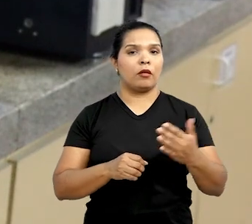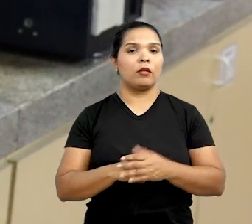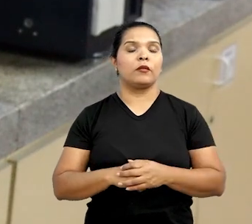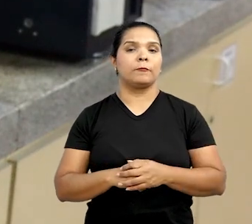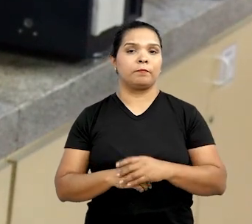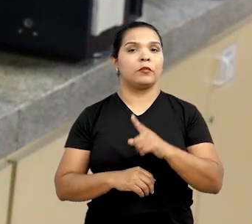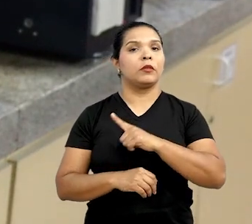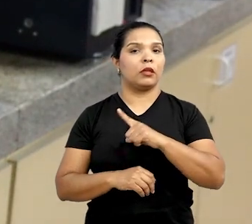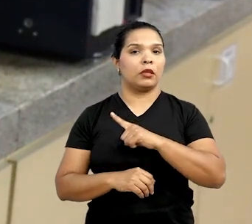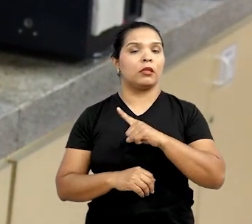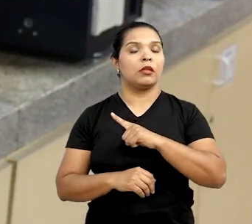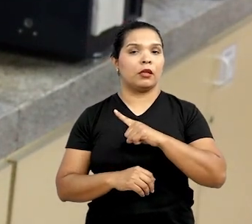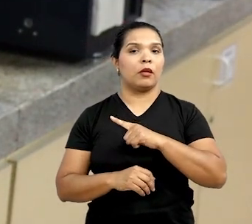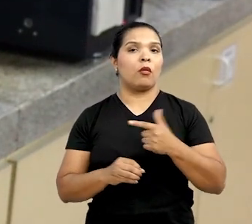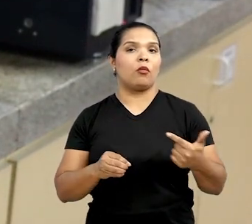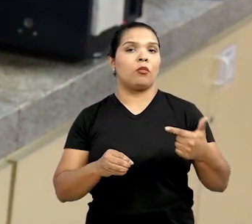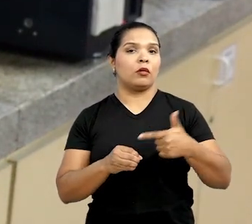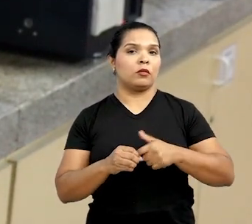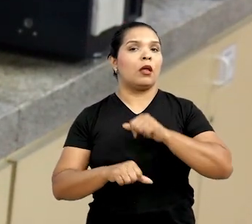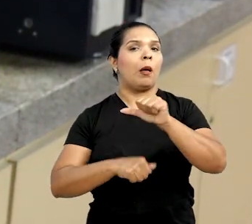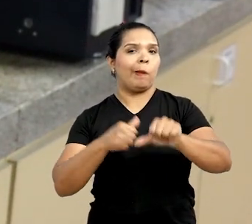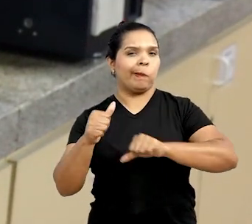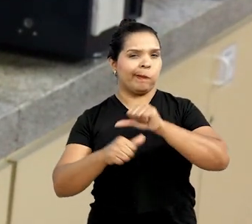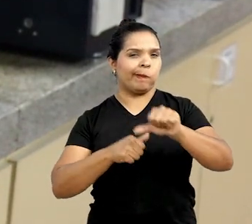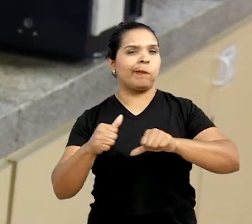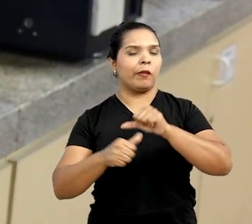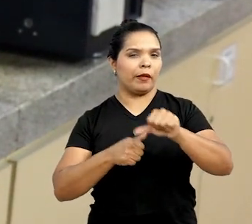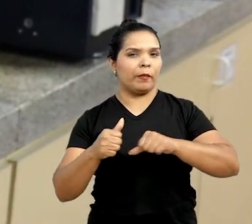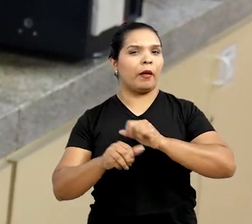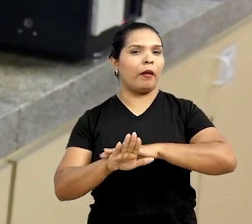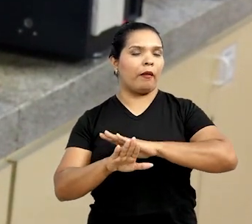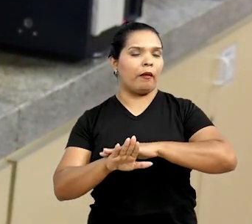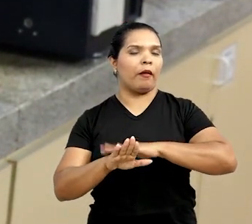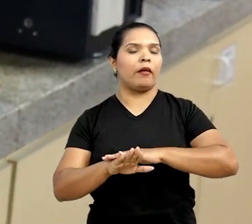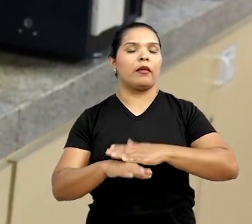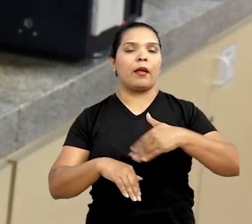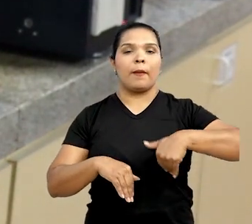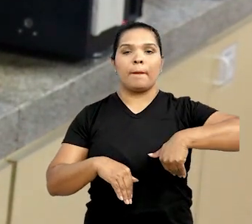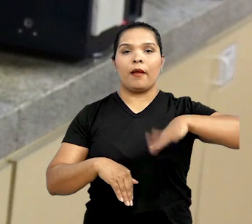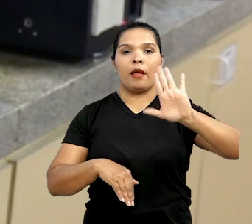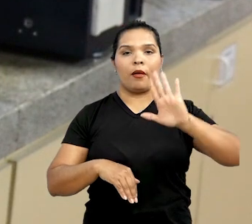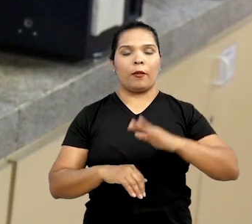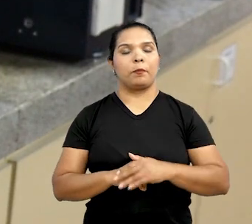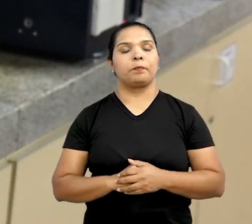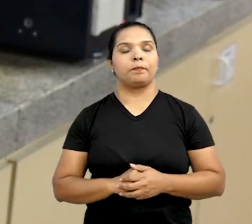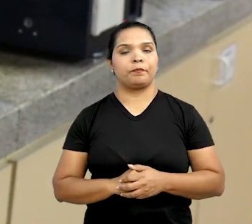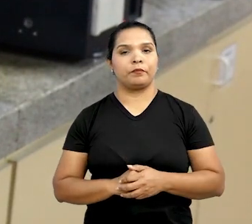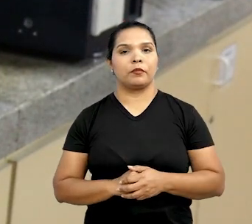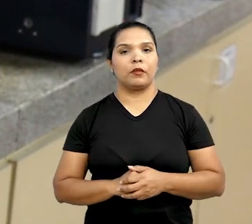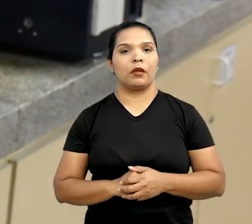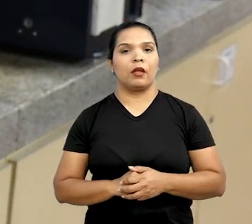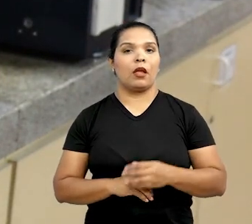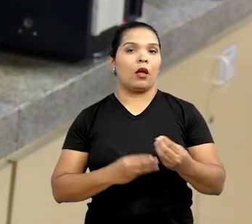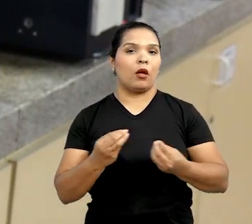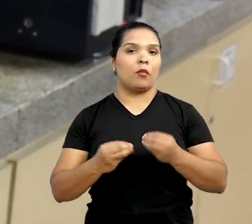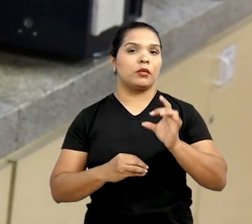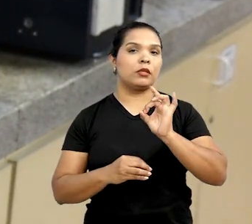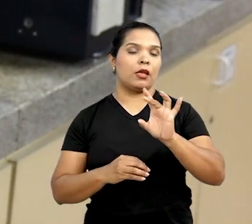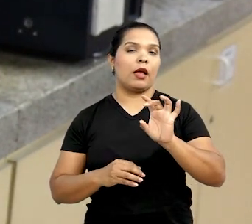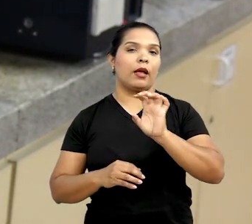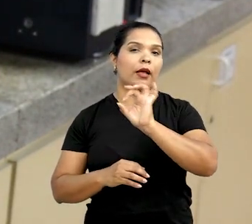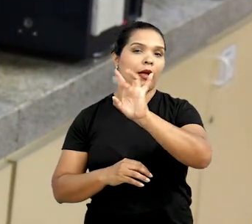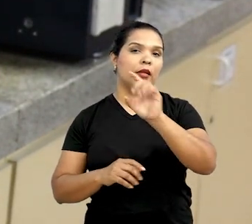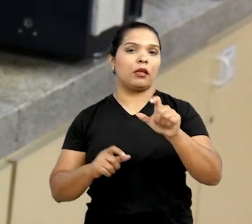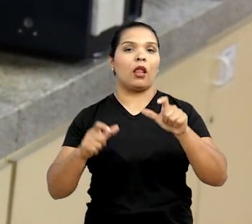conformidade, ou seja, combustível que tem um potencial de ter sido adulterado, era um número maior do que 20%, ou seja, era como se a cada